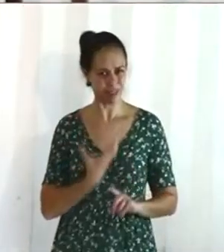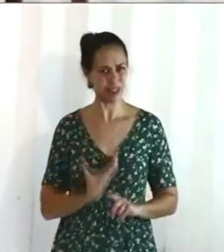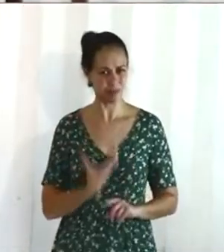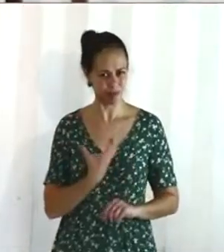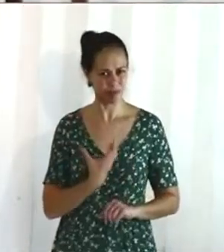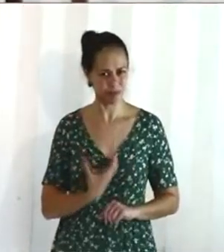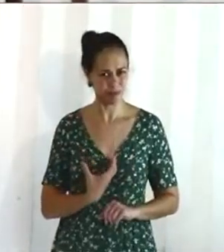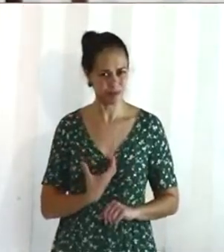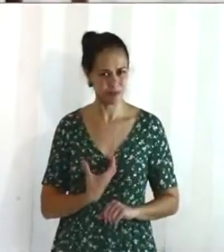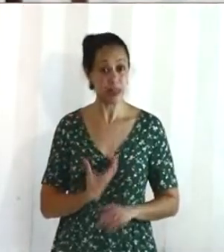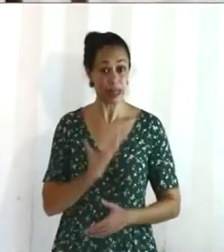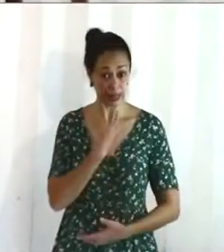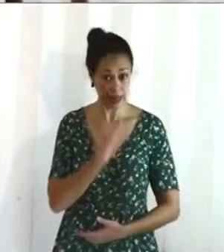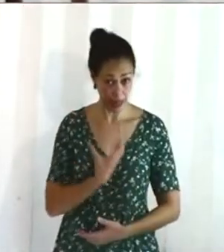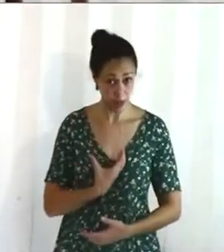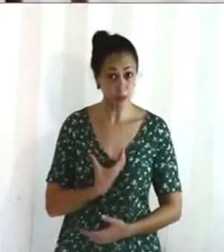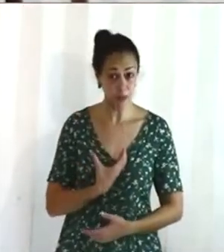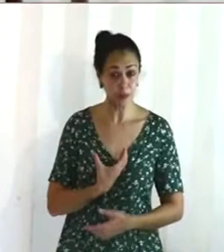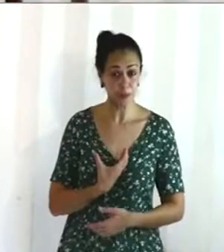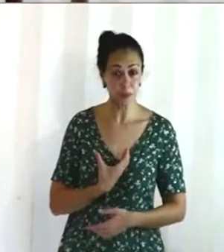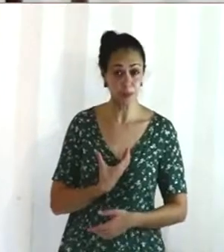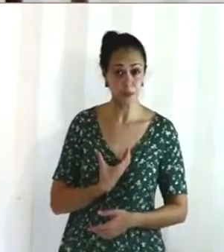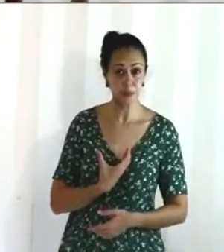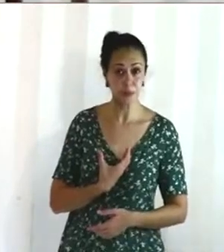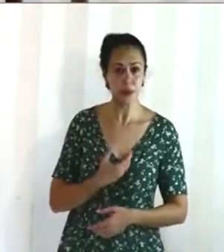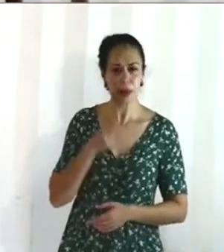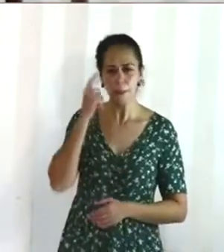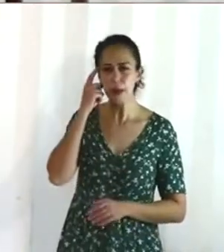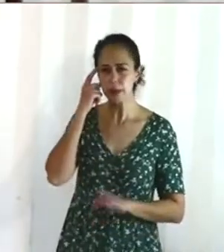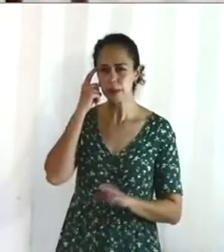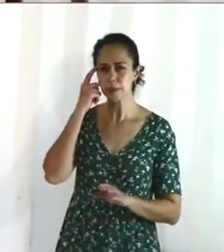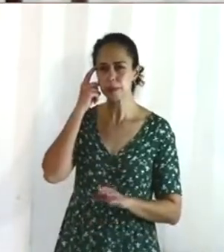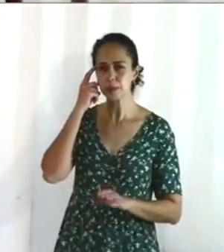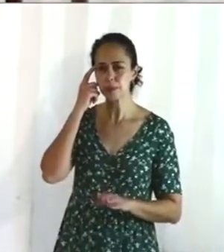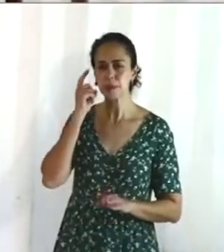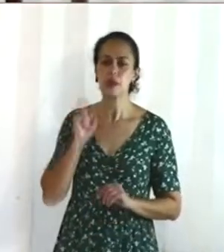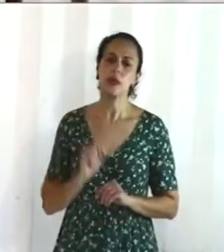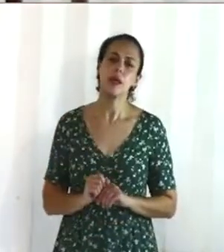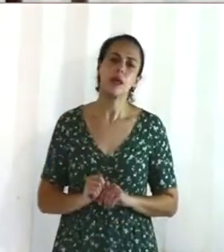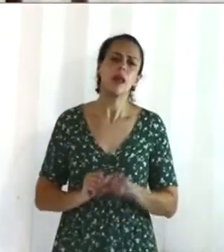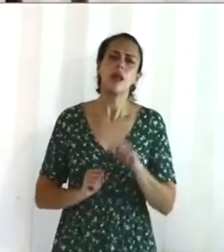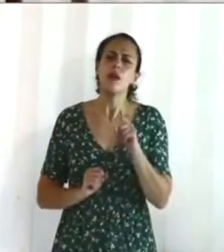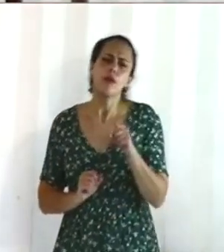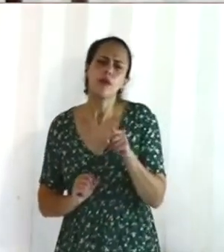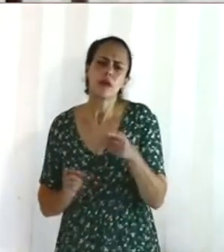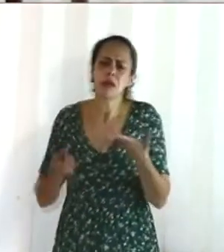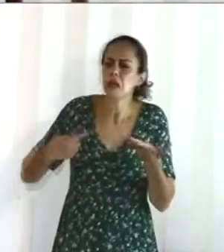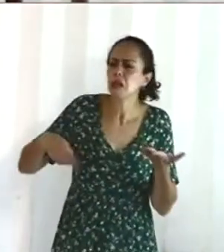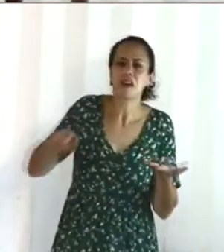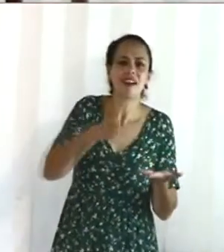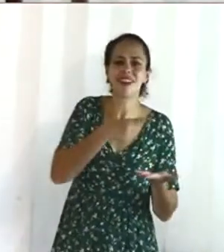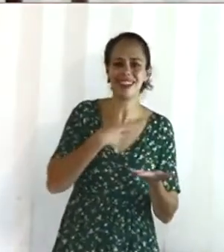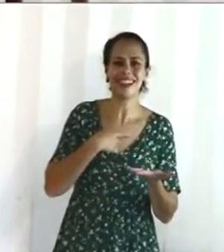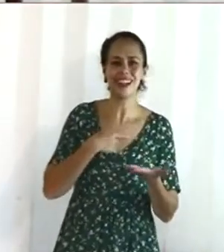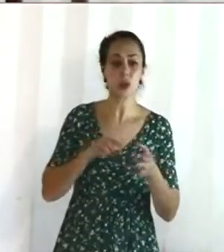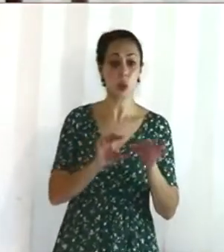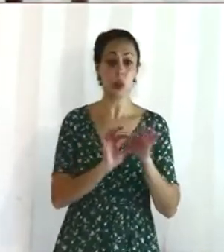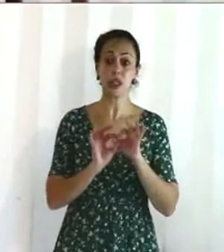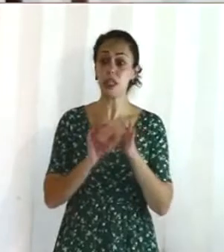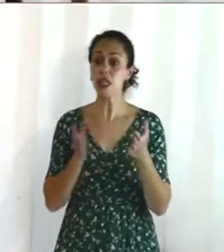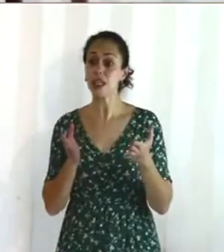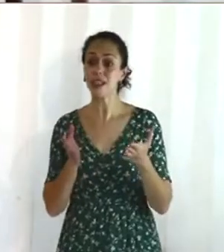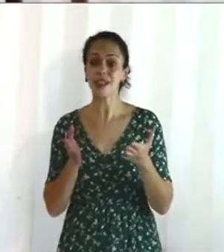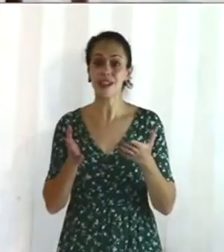Veja, o Natal é um momento que nós gostamos de nos reunir numa grande comunhão com as nossas famílias, com os